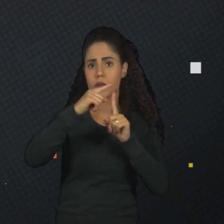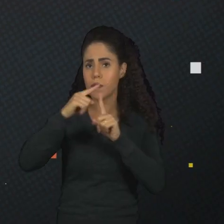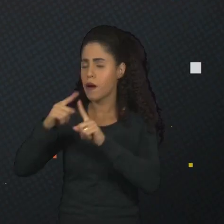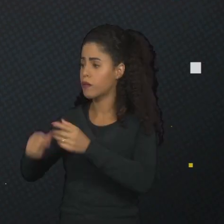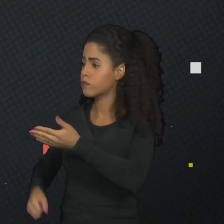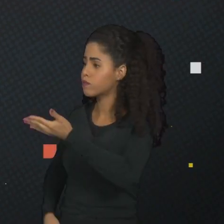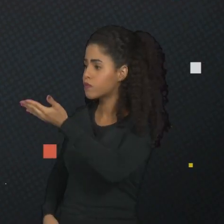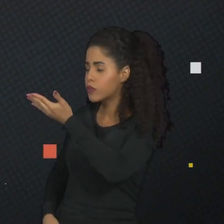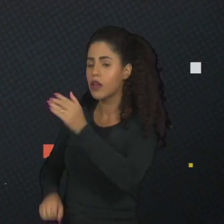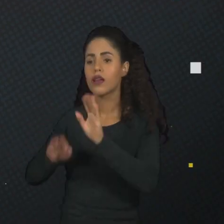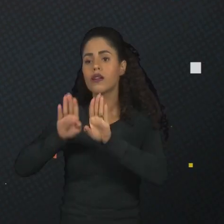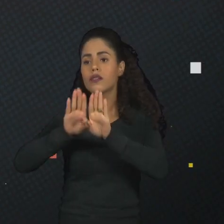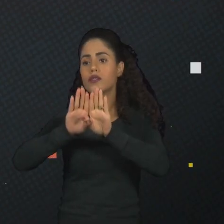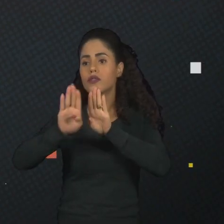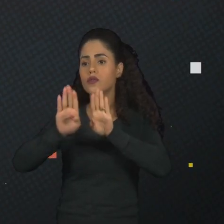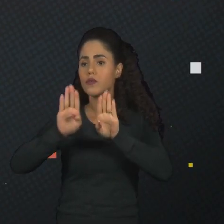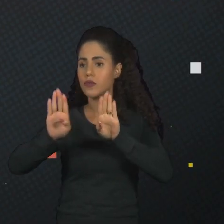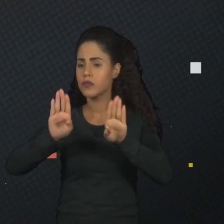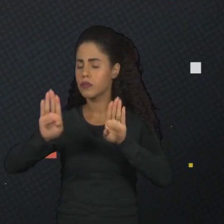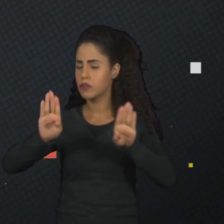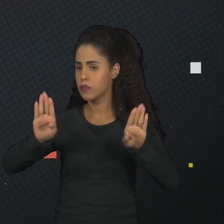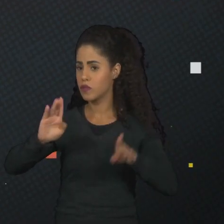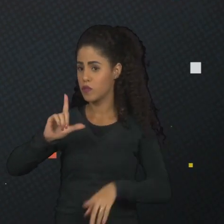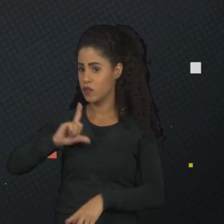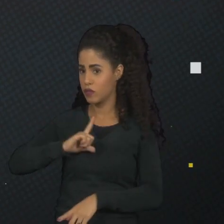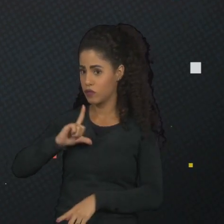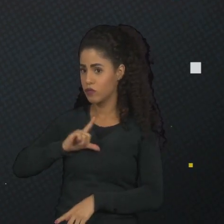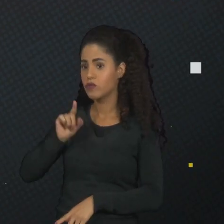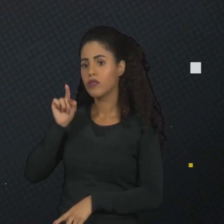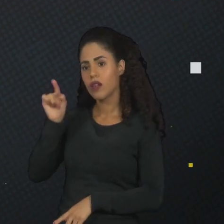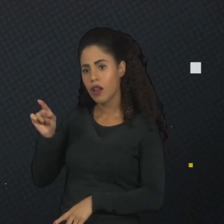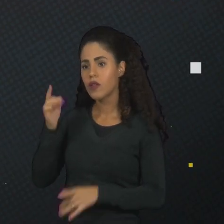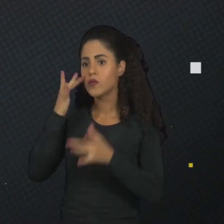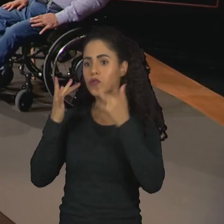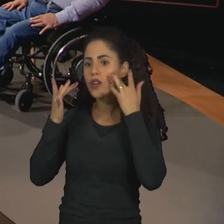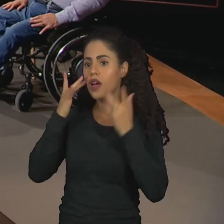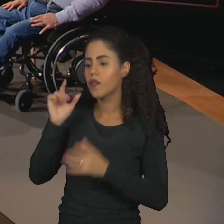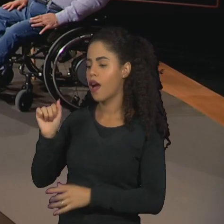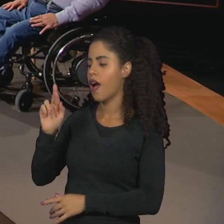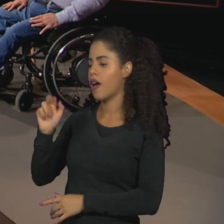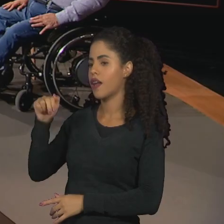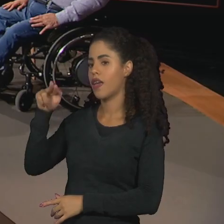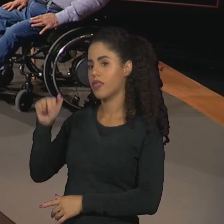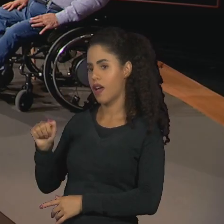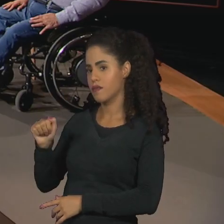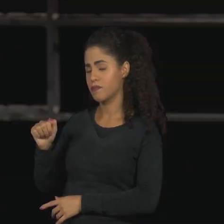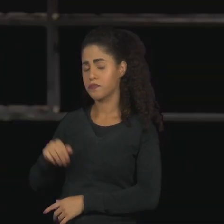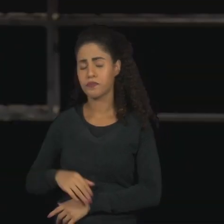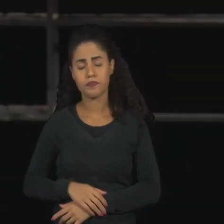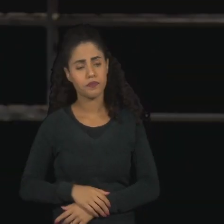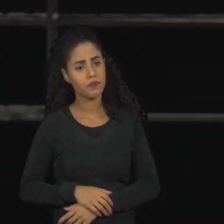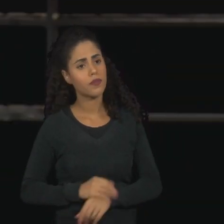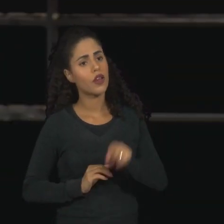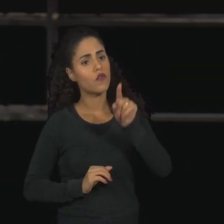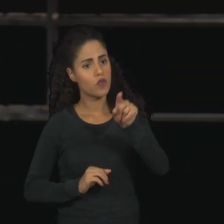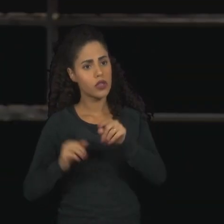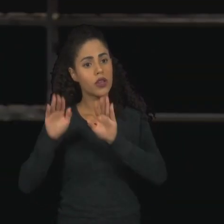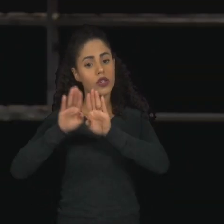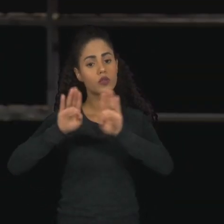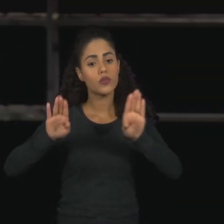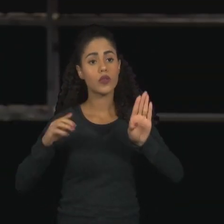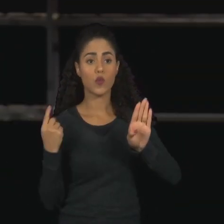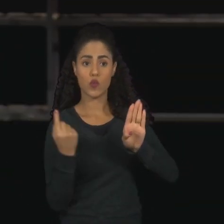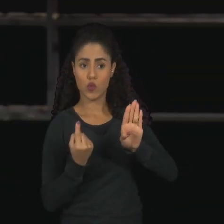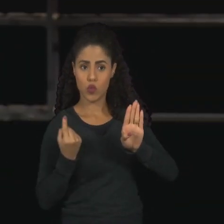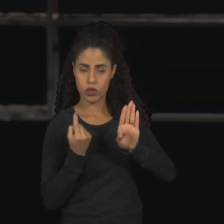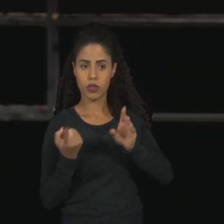exposição que rebateu no Teatro de Arena. Depois dessa sua individual, você voltou a fazer uma